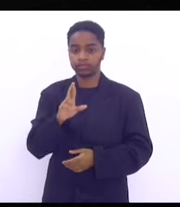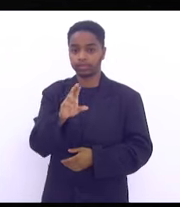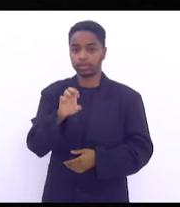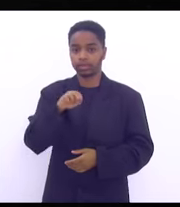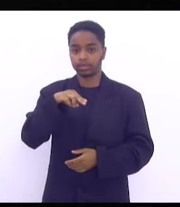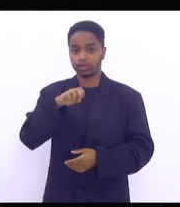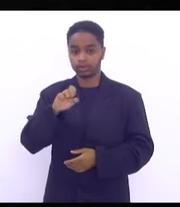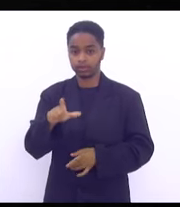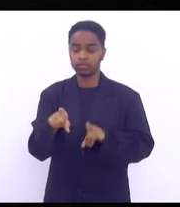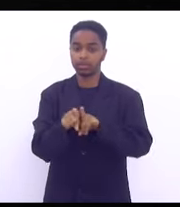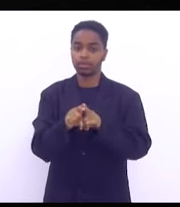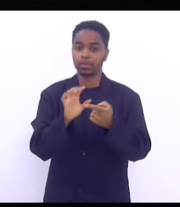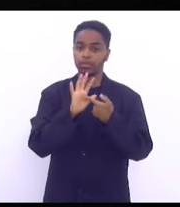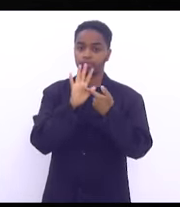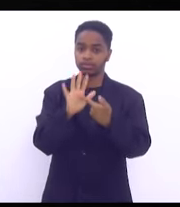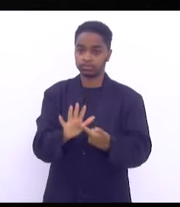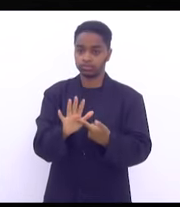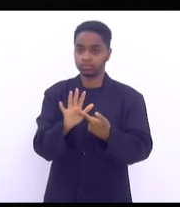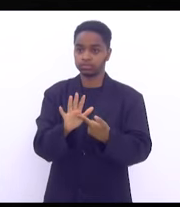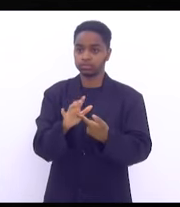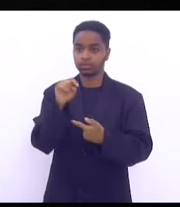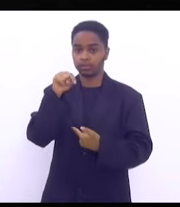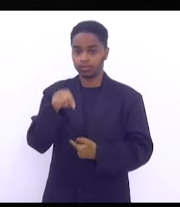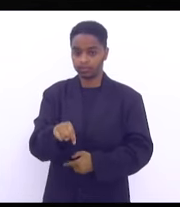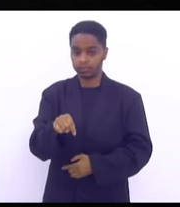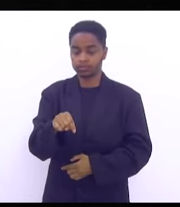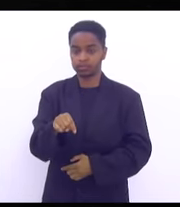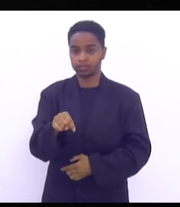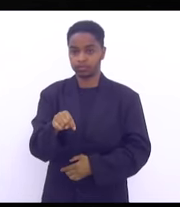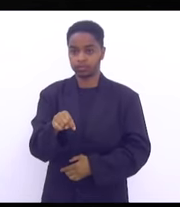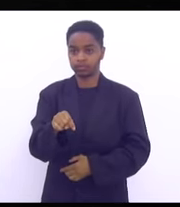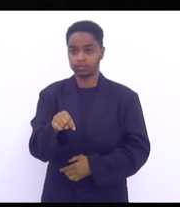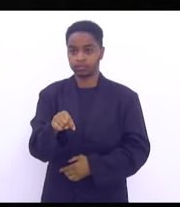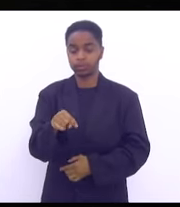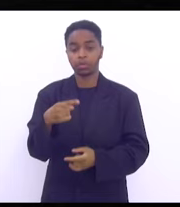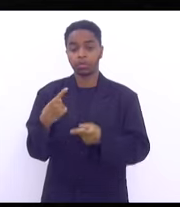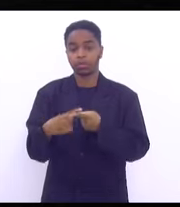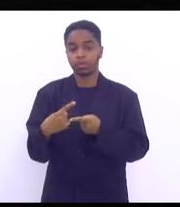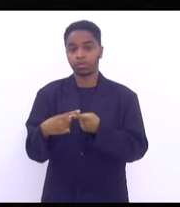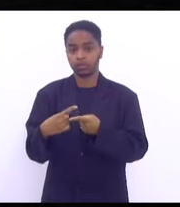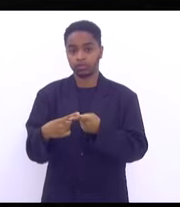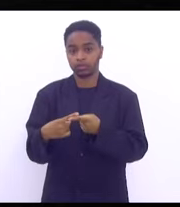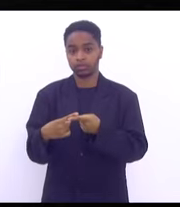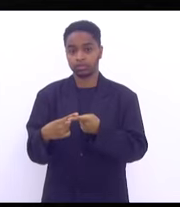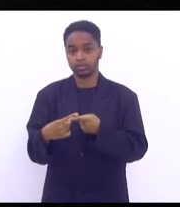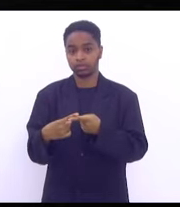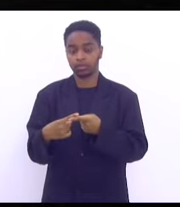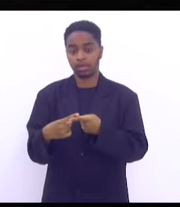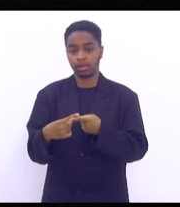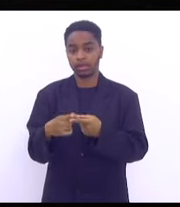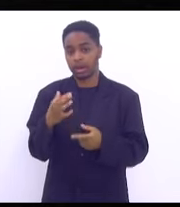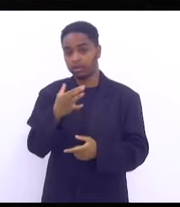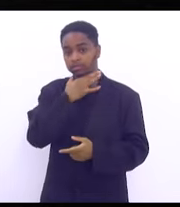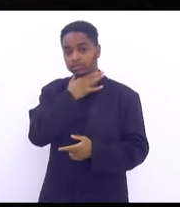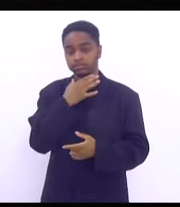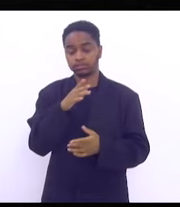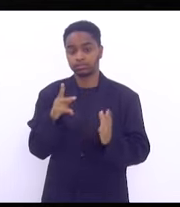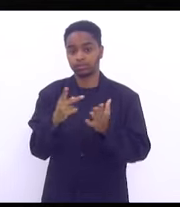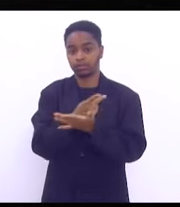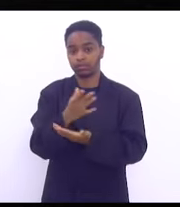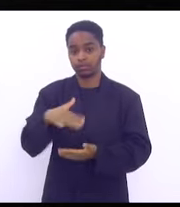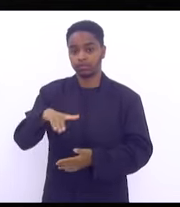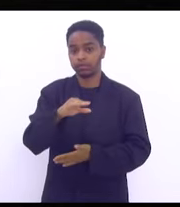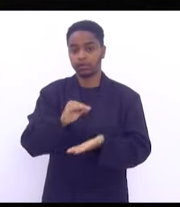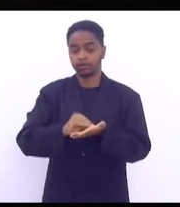eles poderem apresentar a essa casa aqui por que razão esse colapso todo em relação à questão da falta